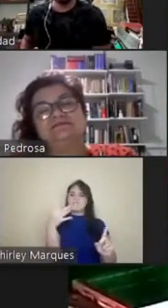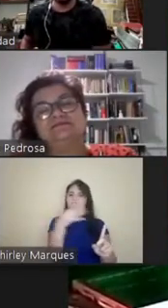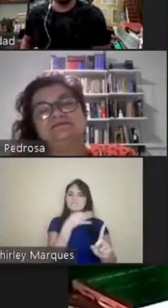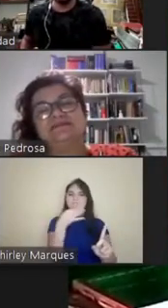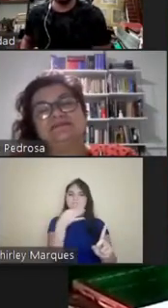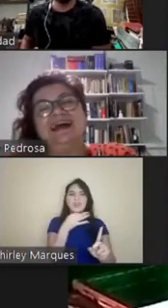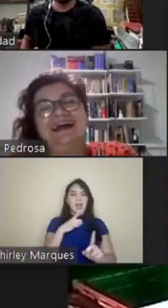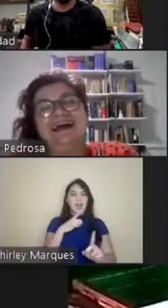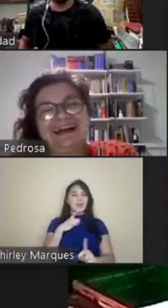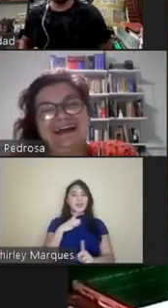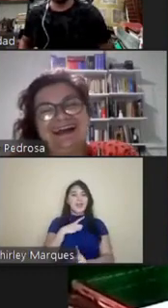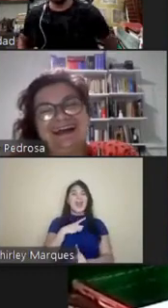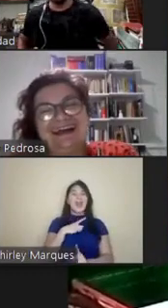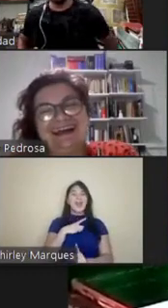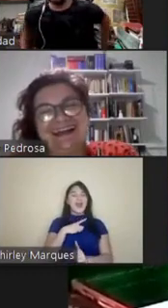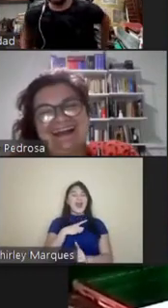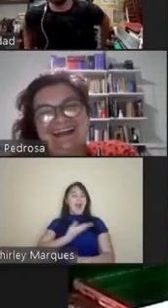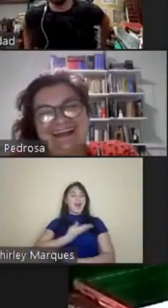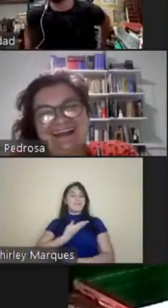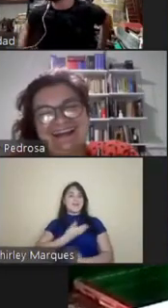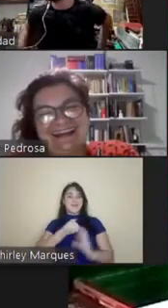assim.